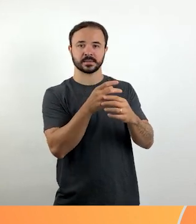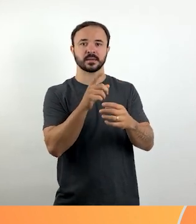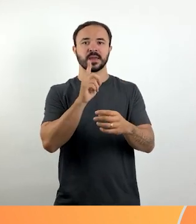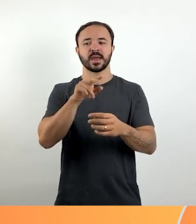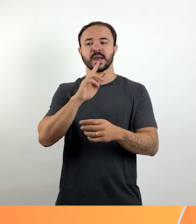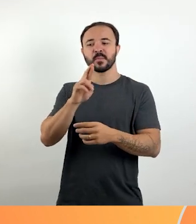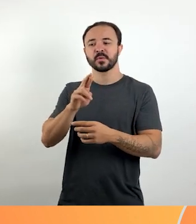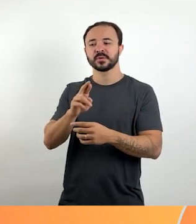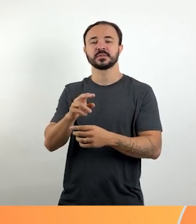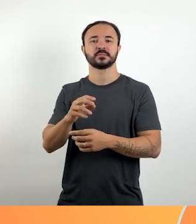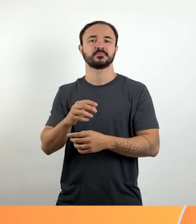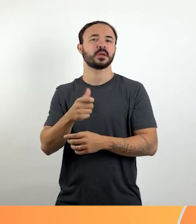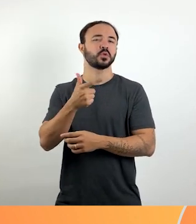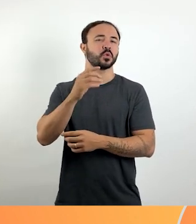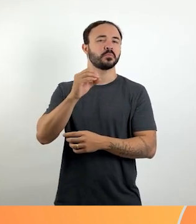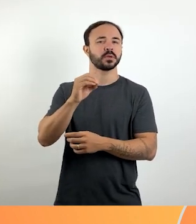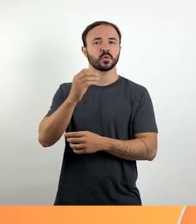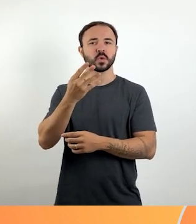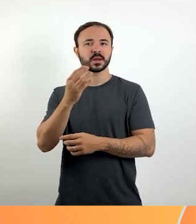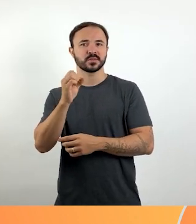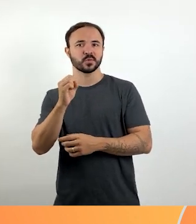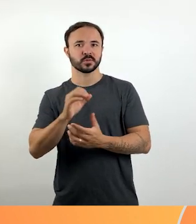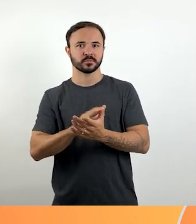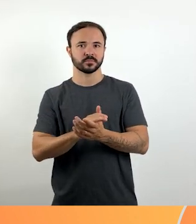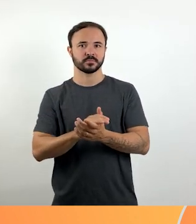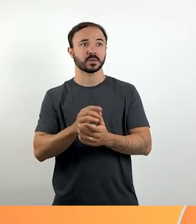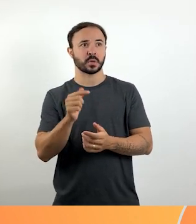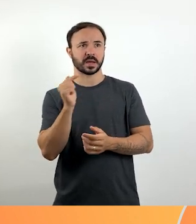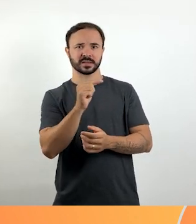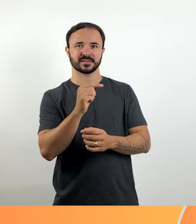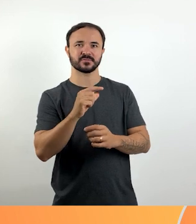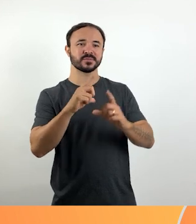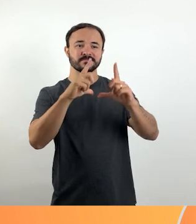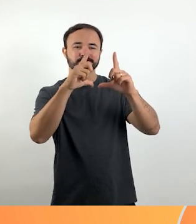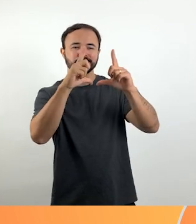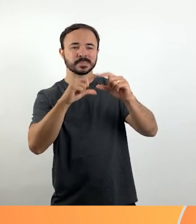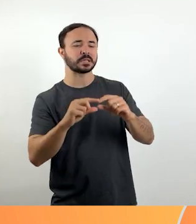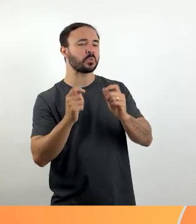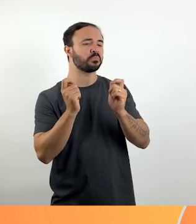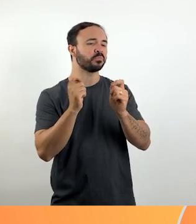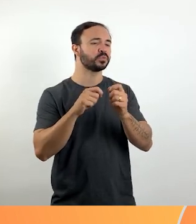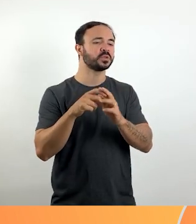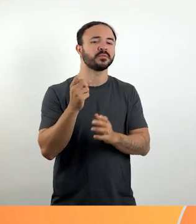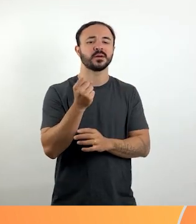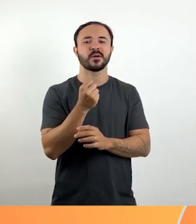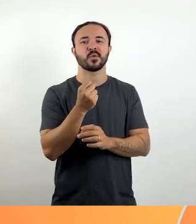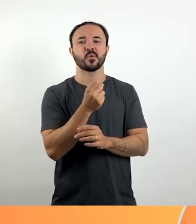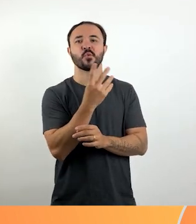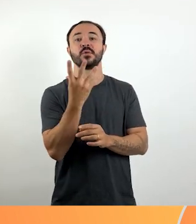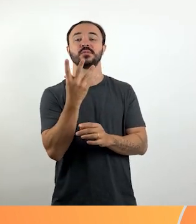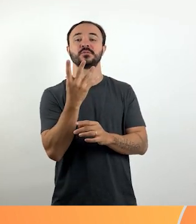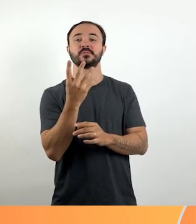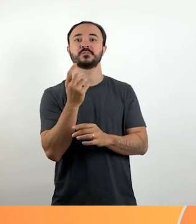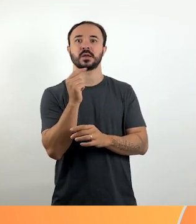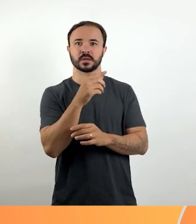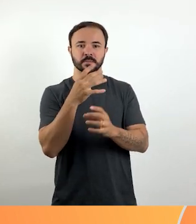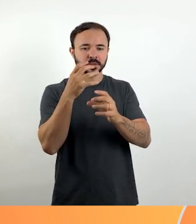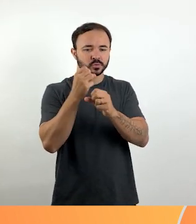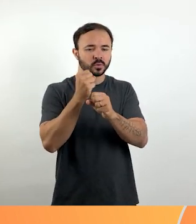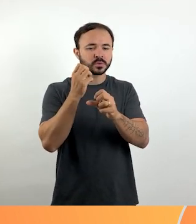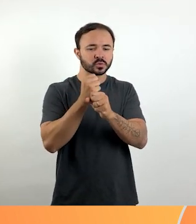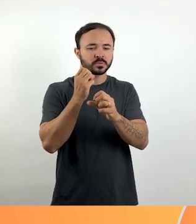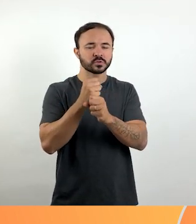é 67. Qual é a menor soma possível de 3 desses números? Olha